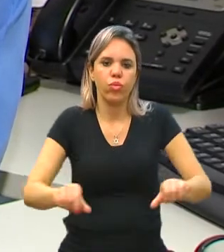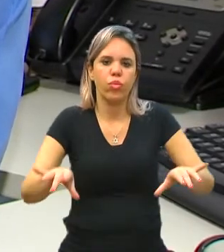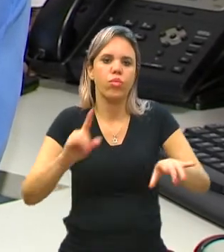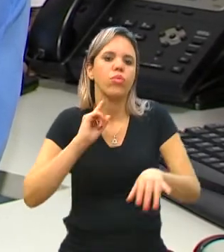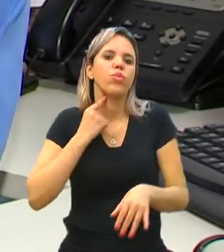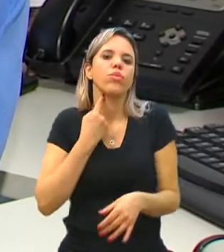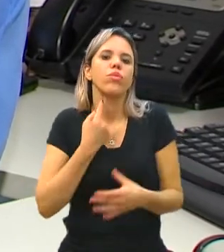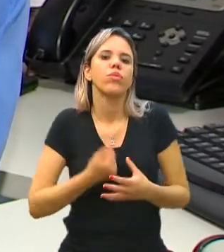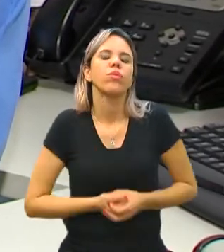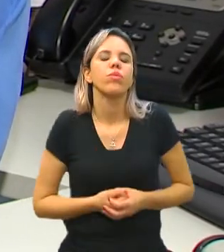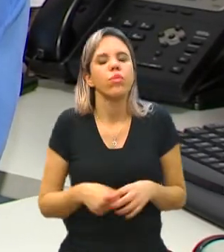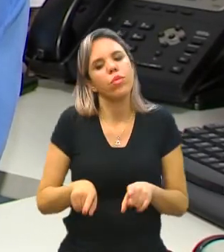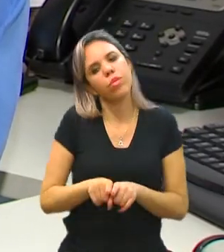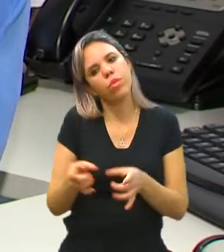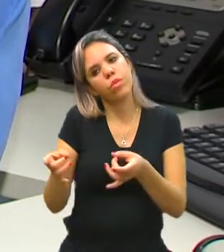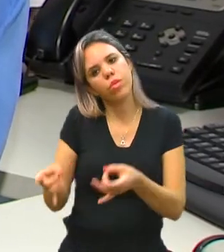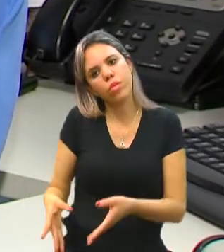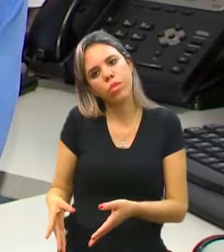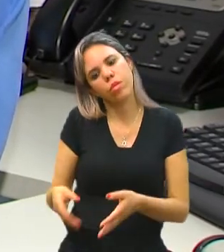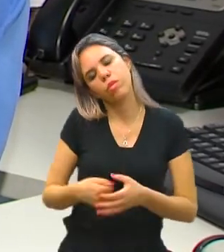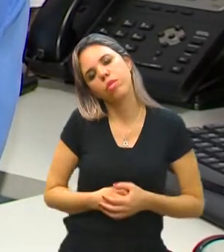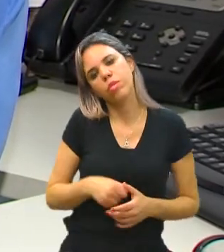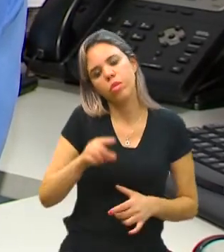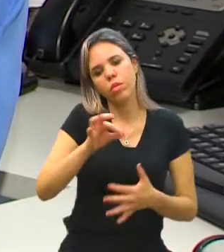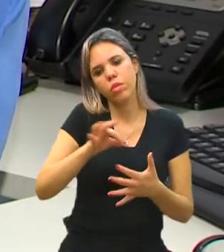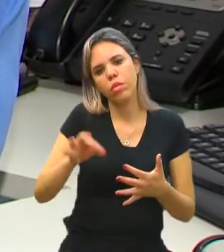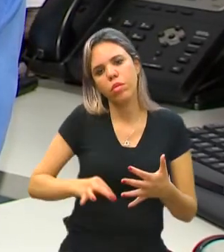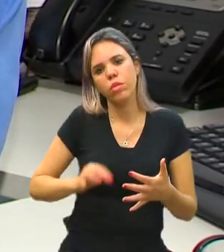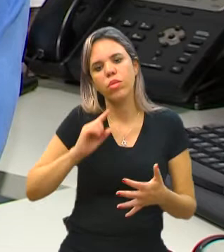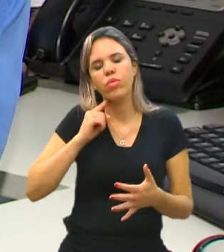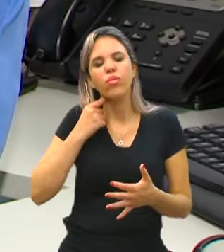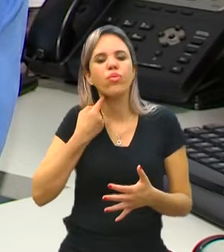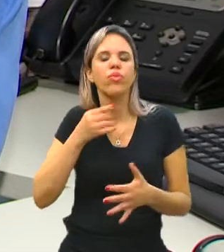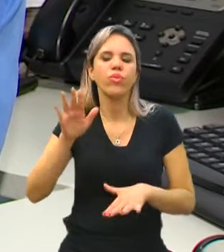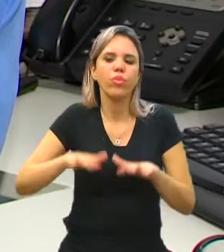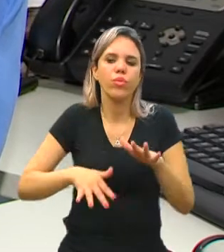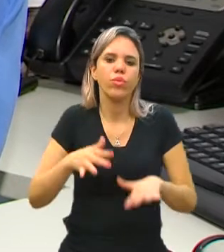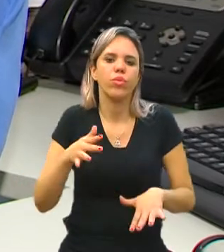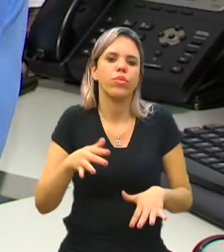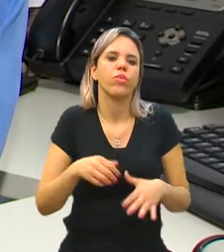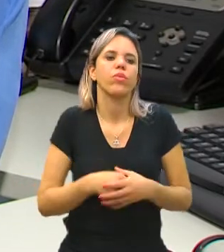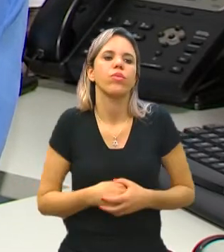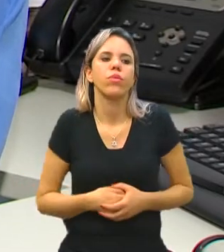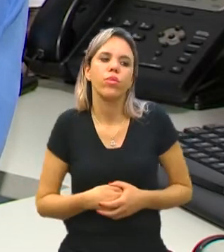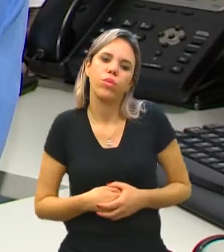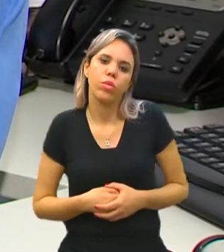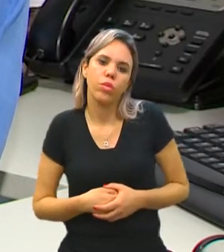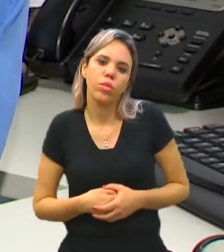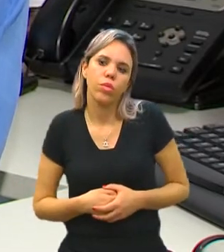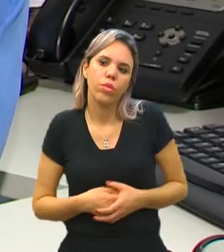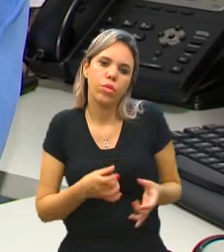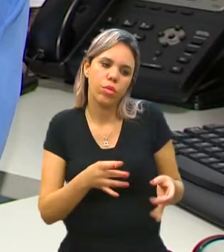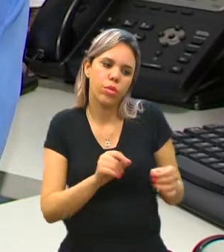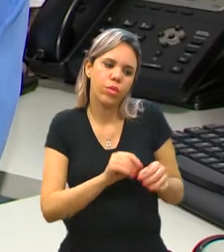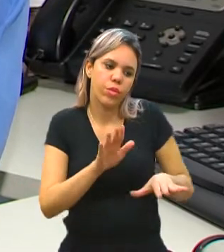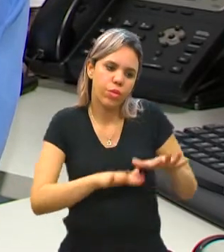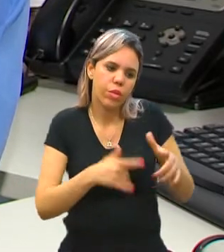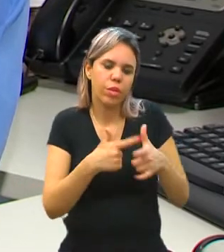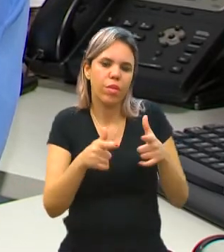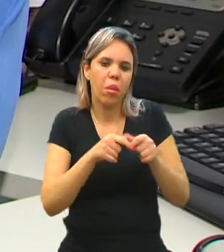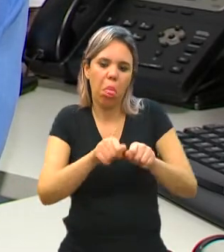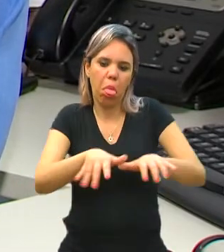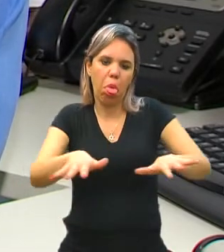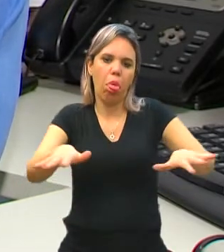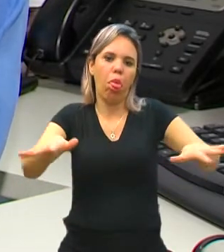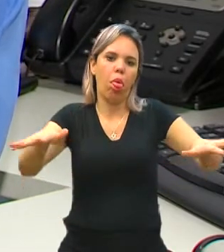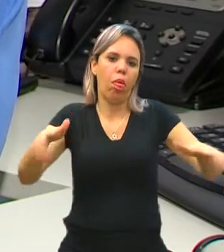a também o descarte irregular de alguns tipos de resíduos é faz com que